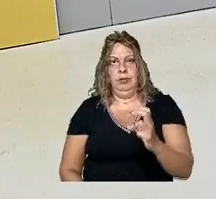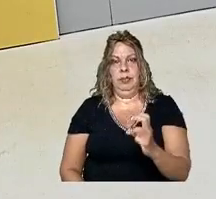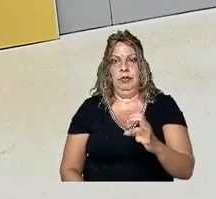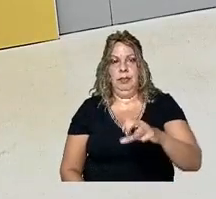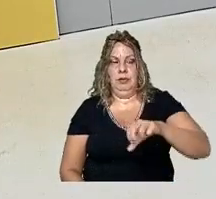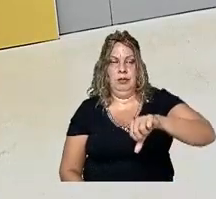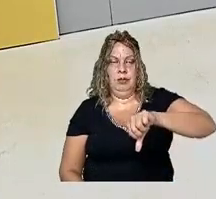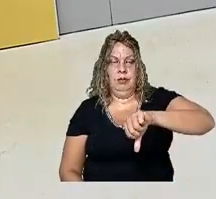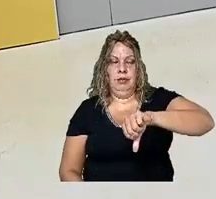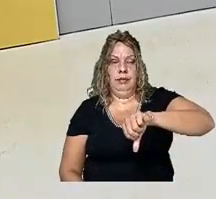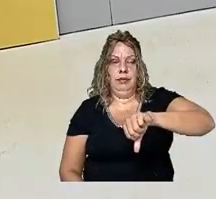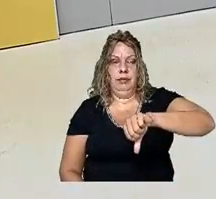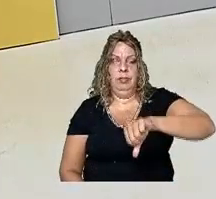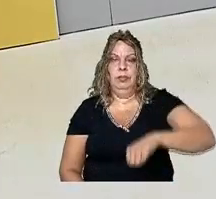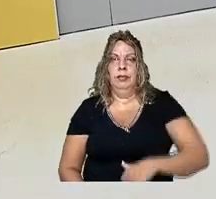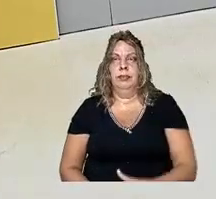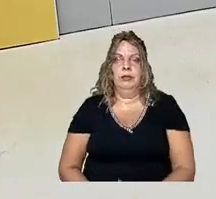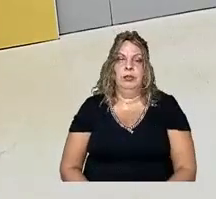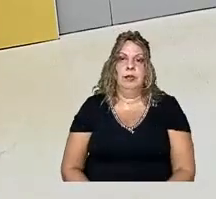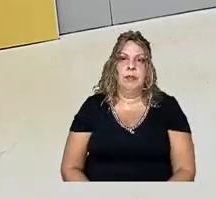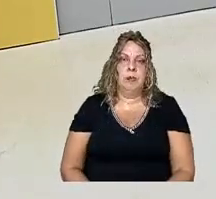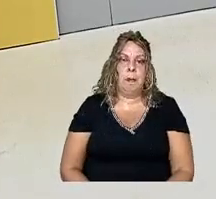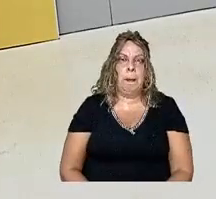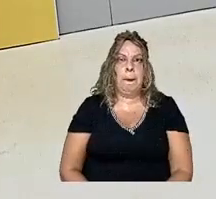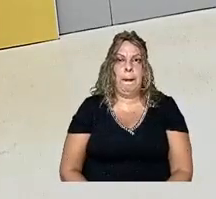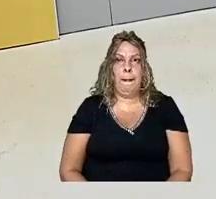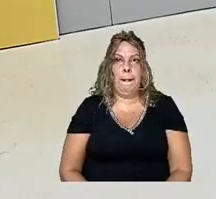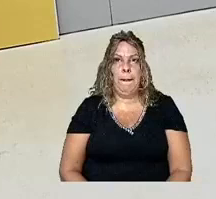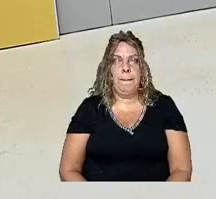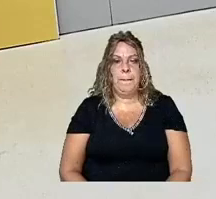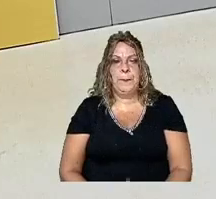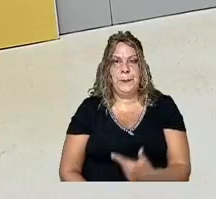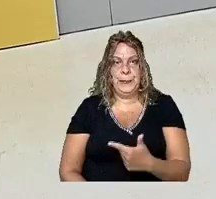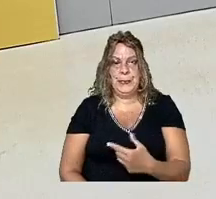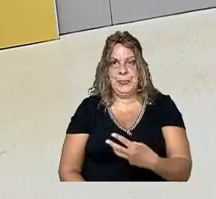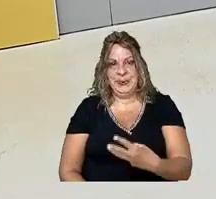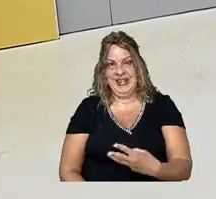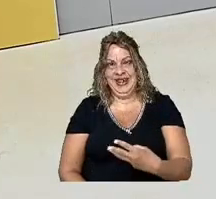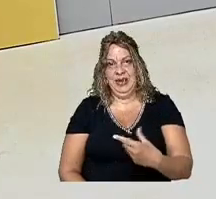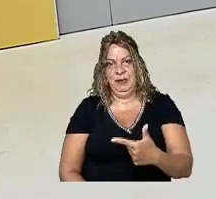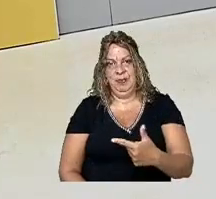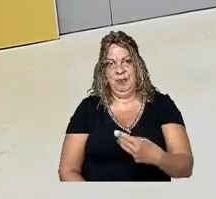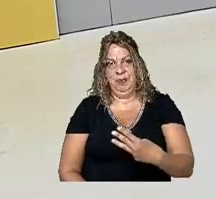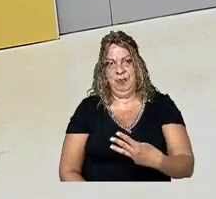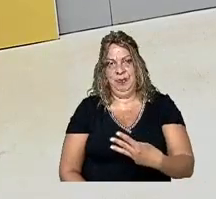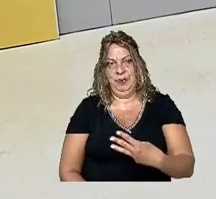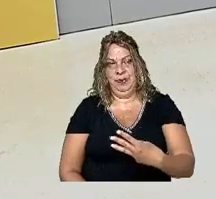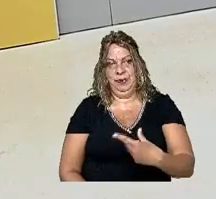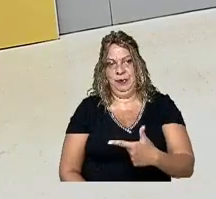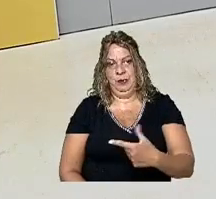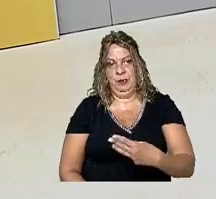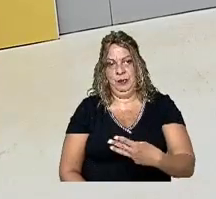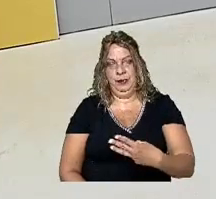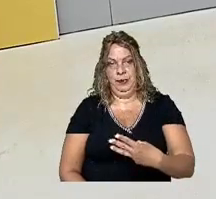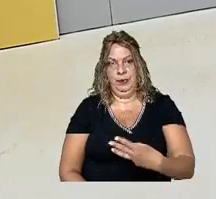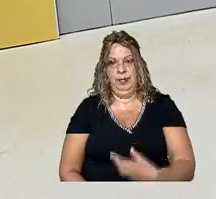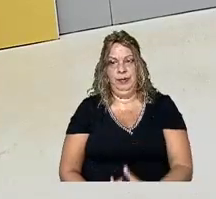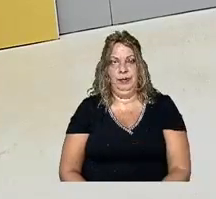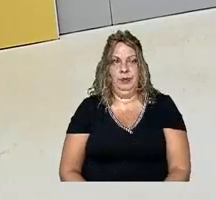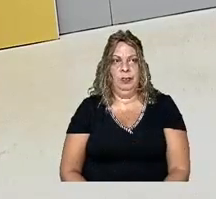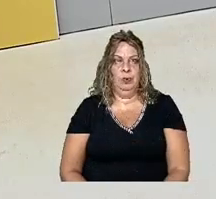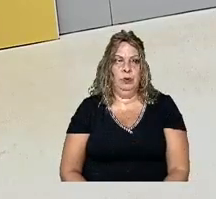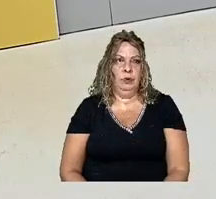59, saiu agora, 59. Já marcou? Marca também número 23.